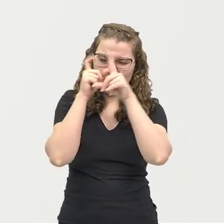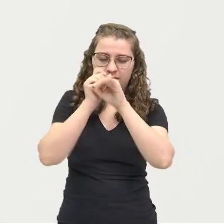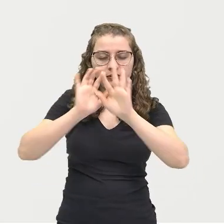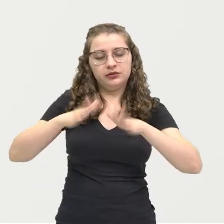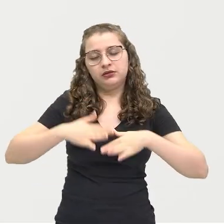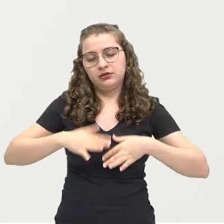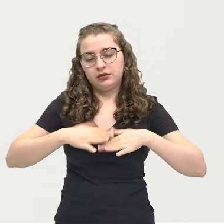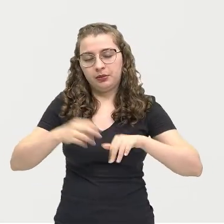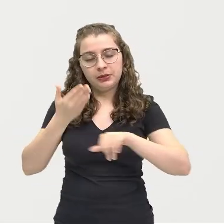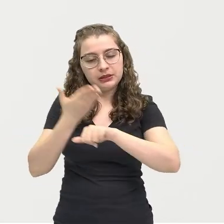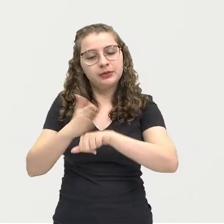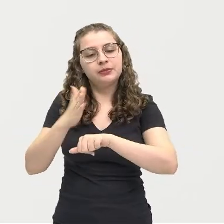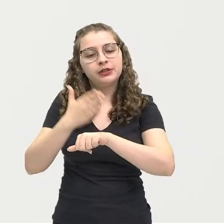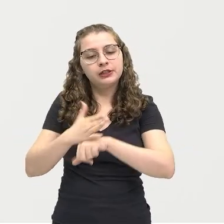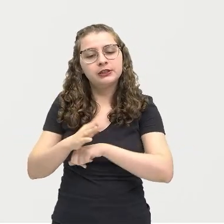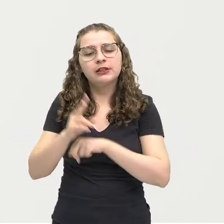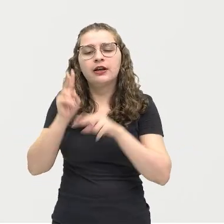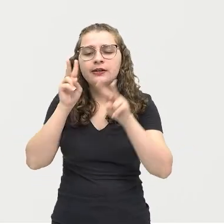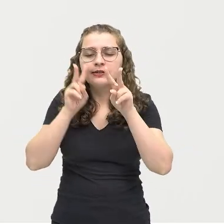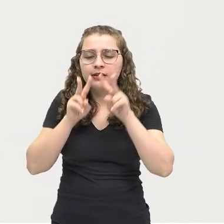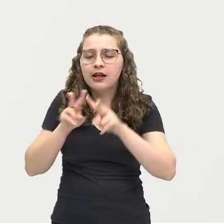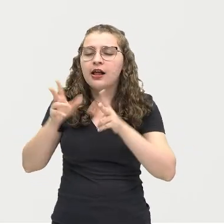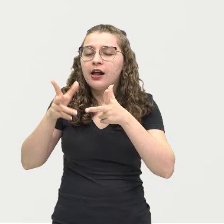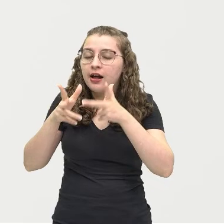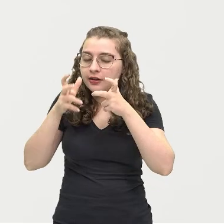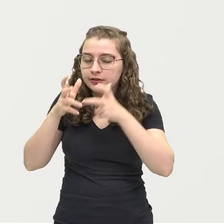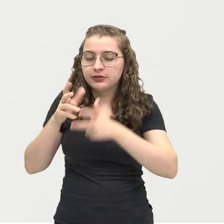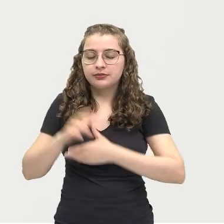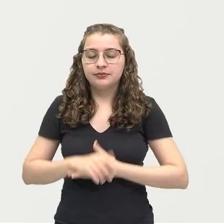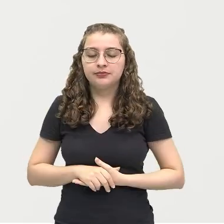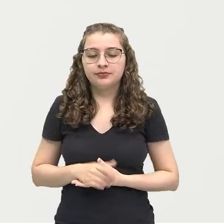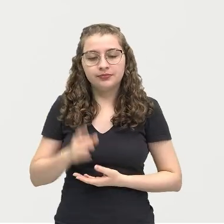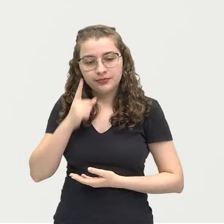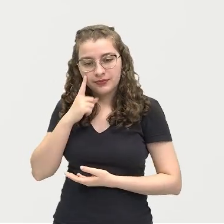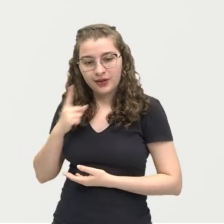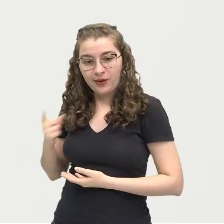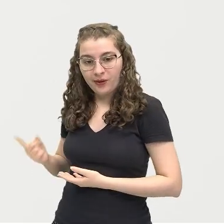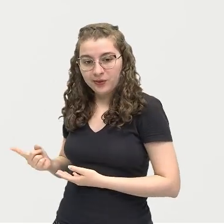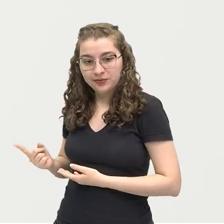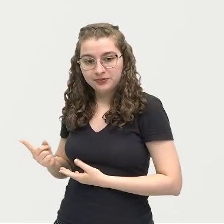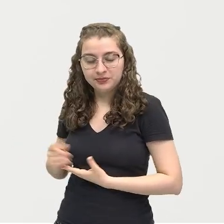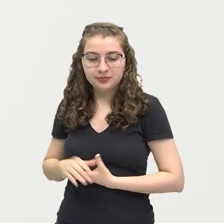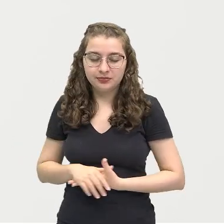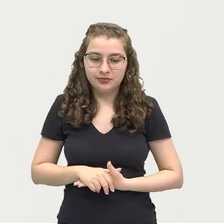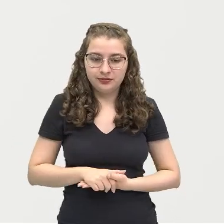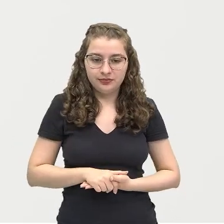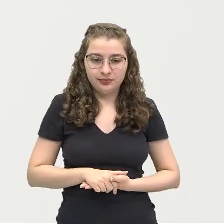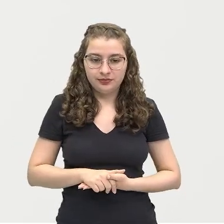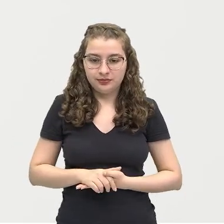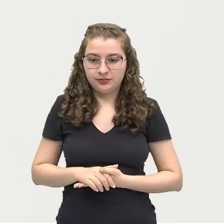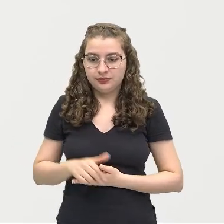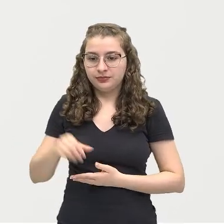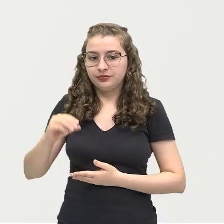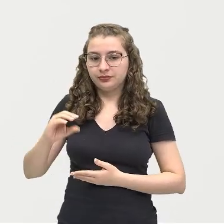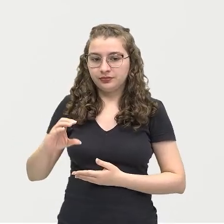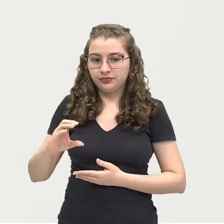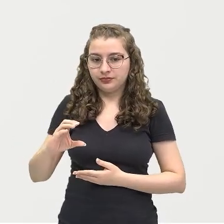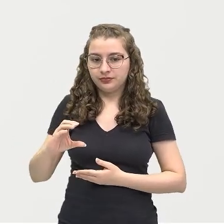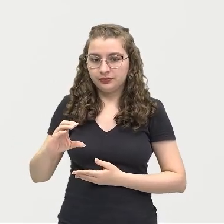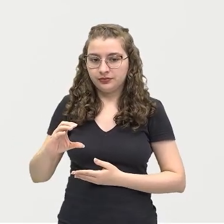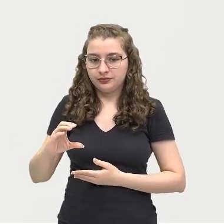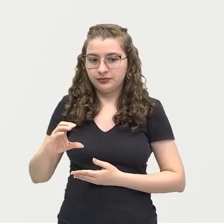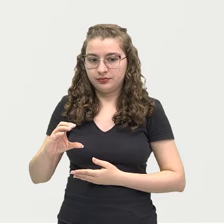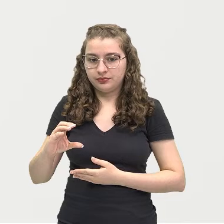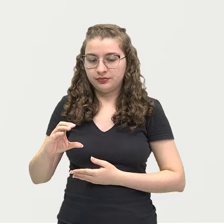só você fazer devagarzinho. Vamos fazer esse outro aqui, ó. Essa parte aqui é a cadeia principal. Então, quer dizer